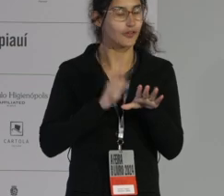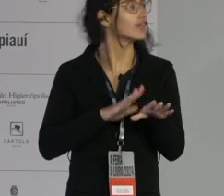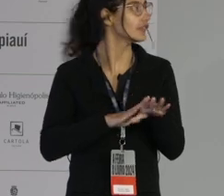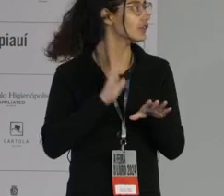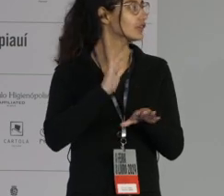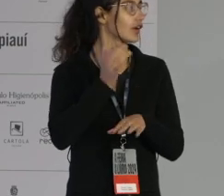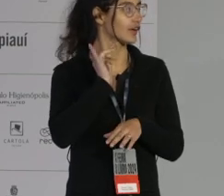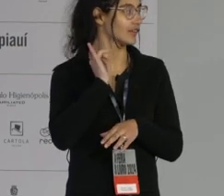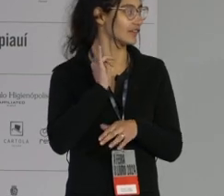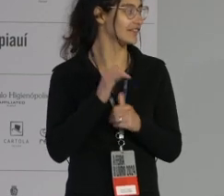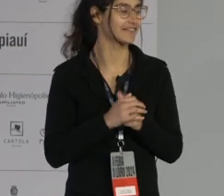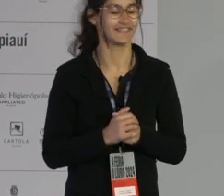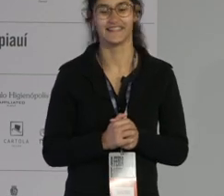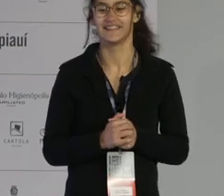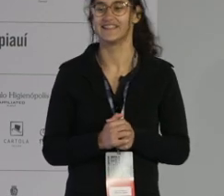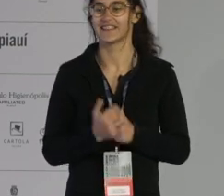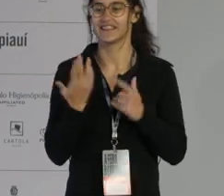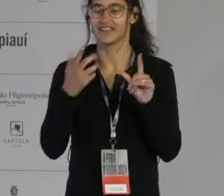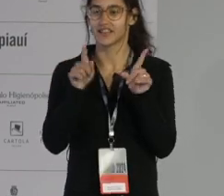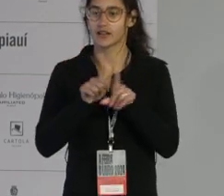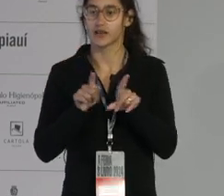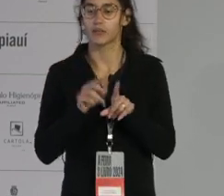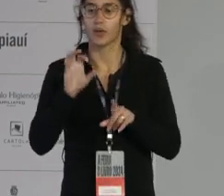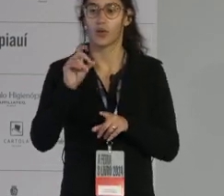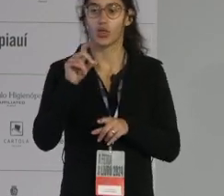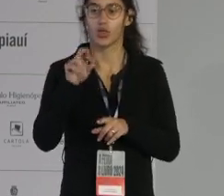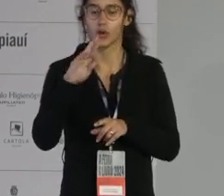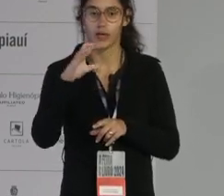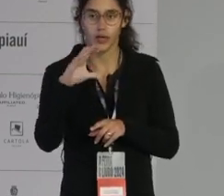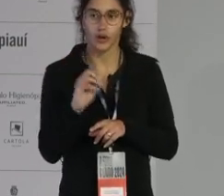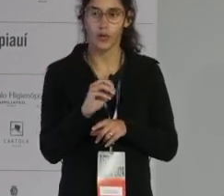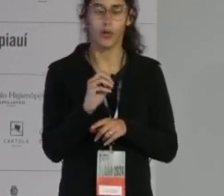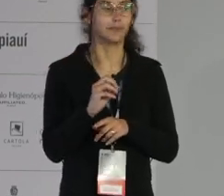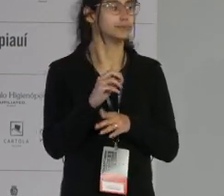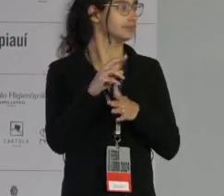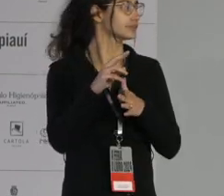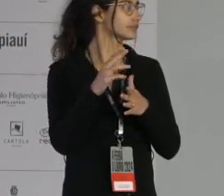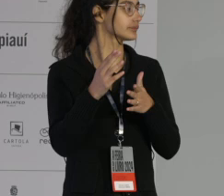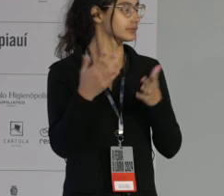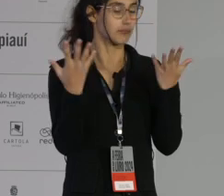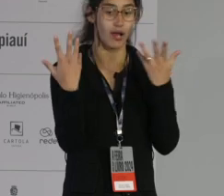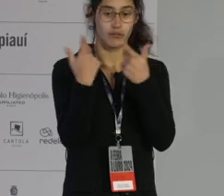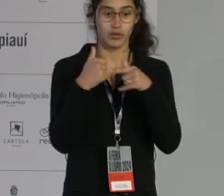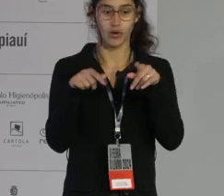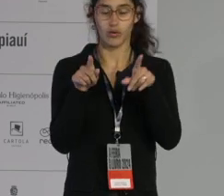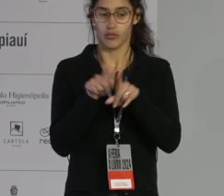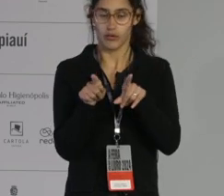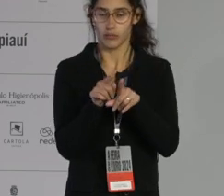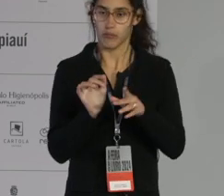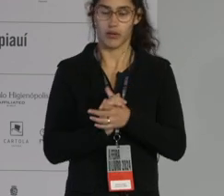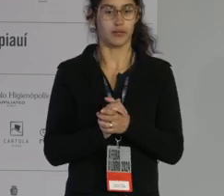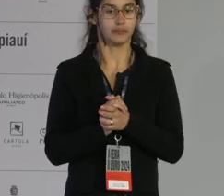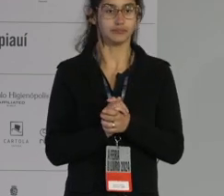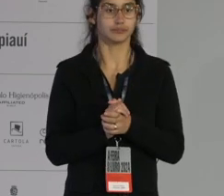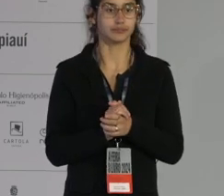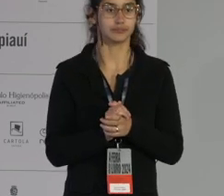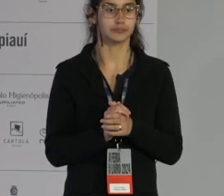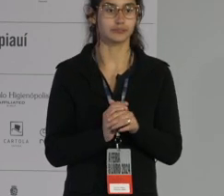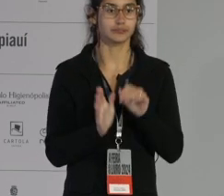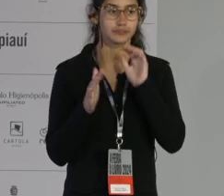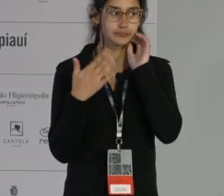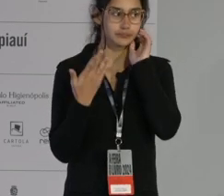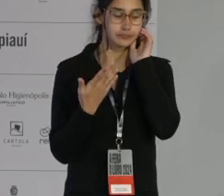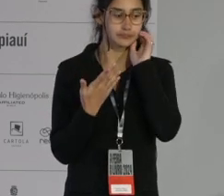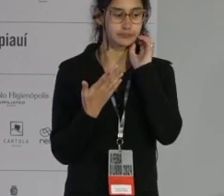já contou. E o Dorico, por esse livro maravilhoso. Bom, então,